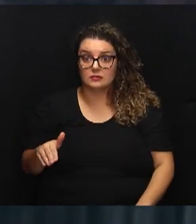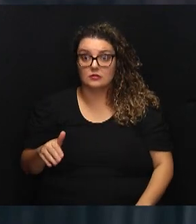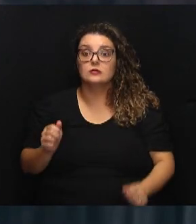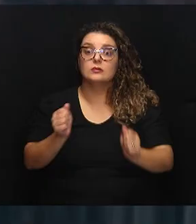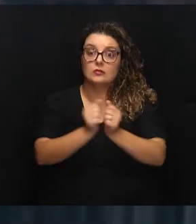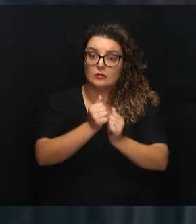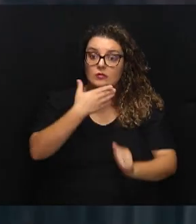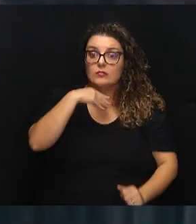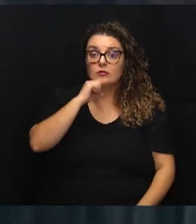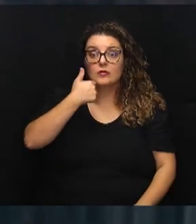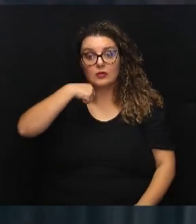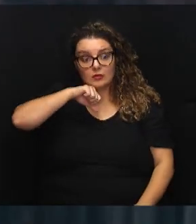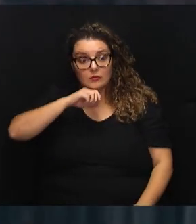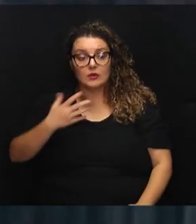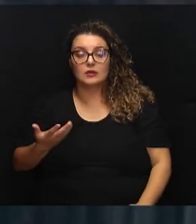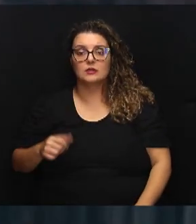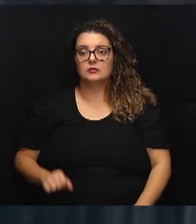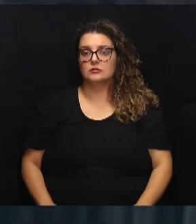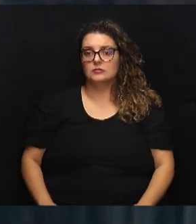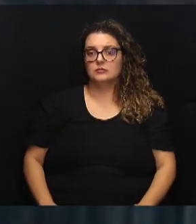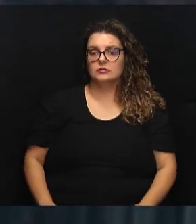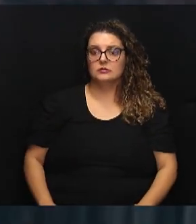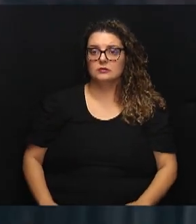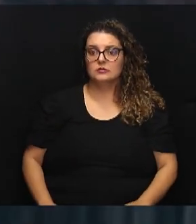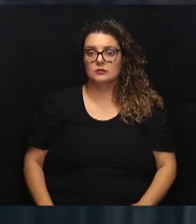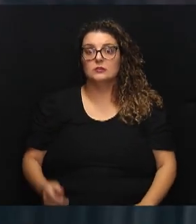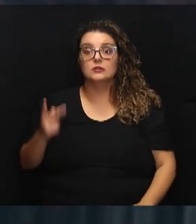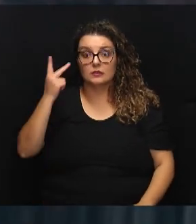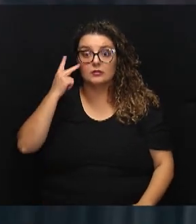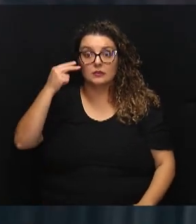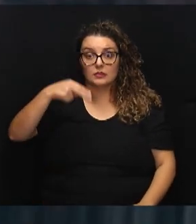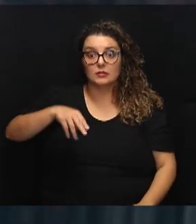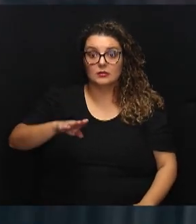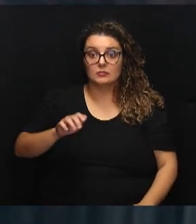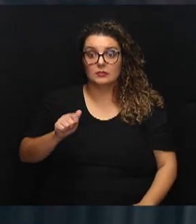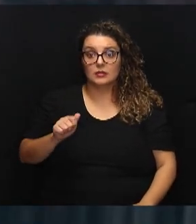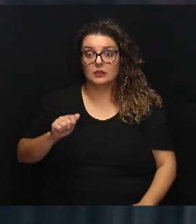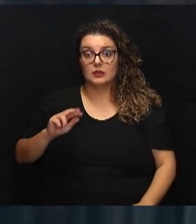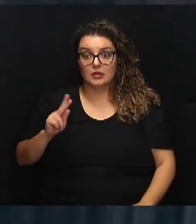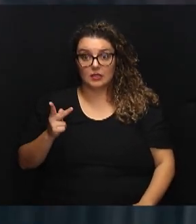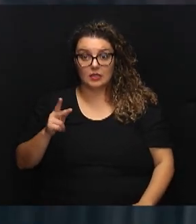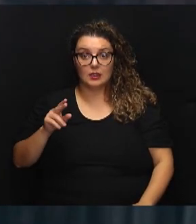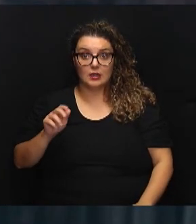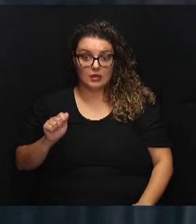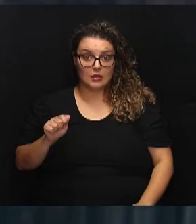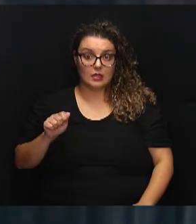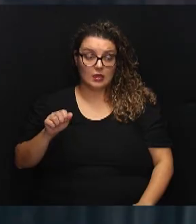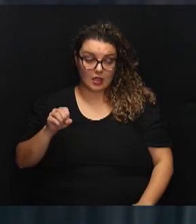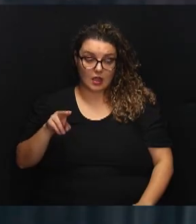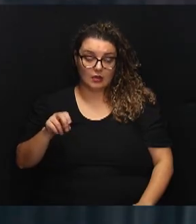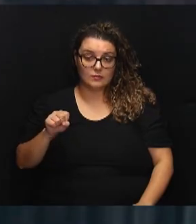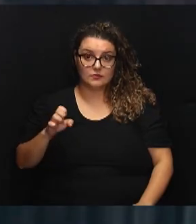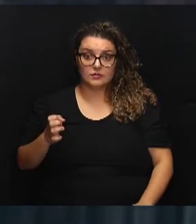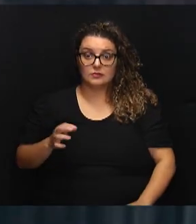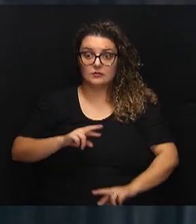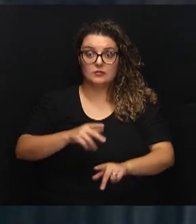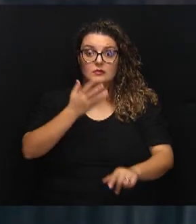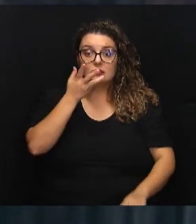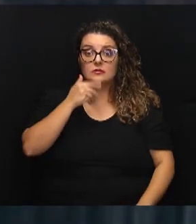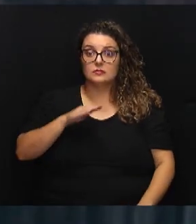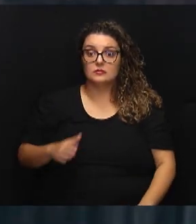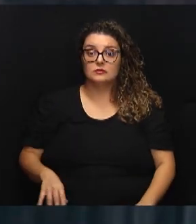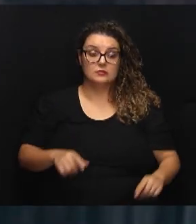isso. com as Aham. mães. Em São Paulo, NBA House. Uhum. Tava cheio de criança. E no estádio